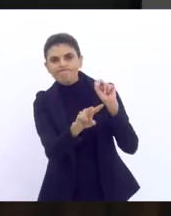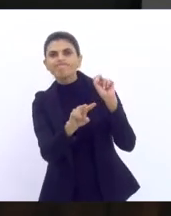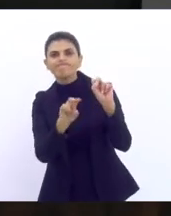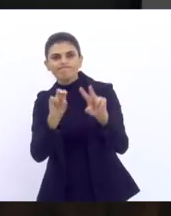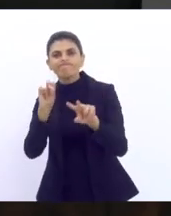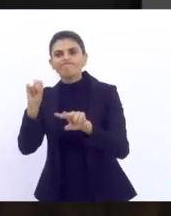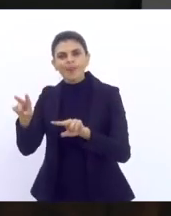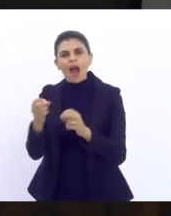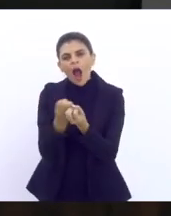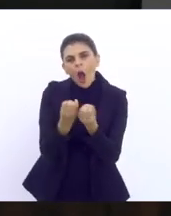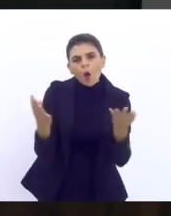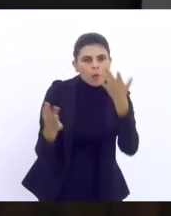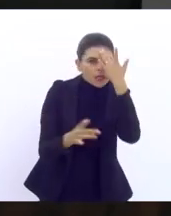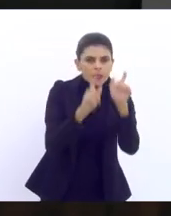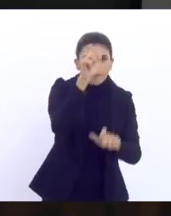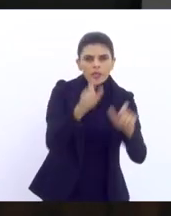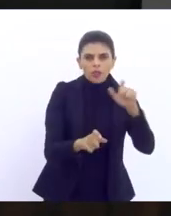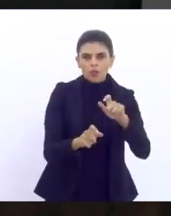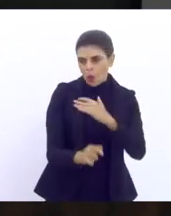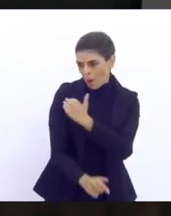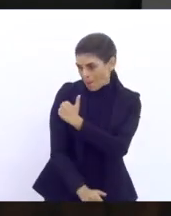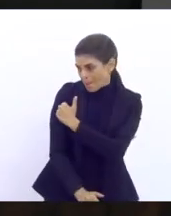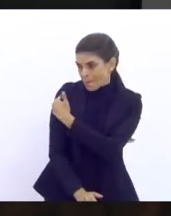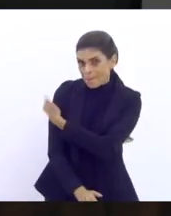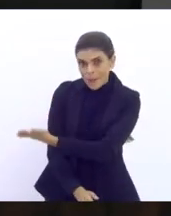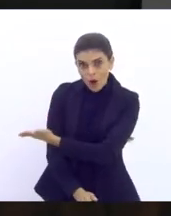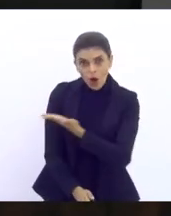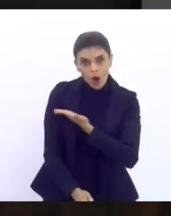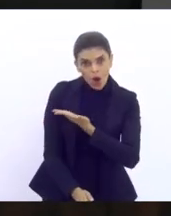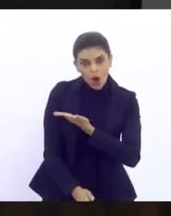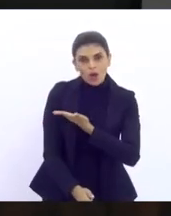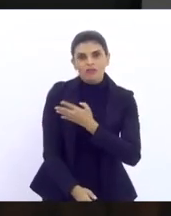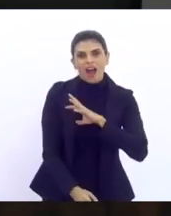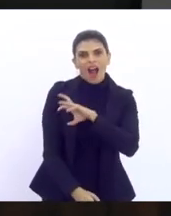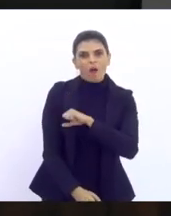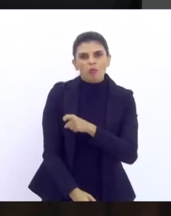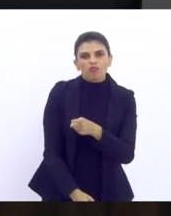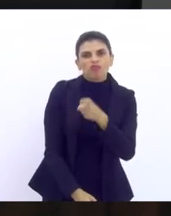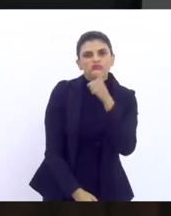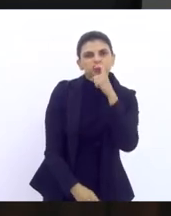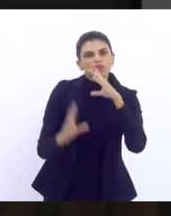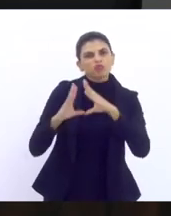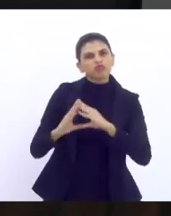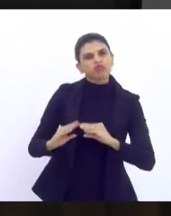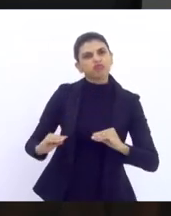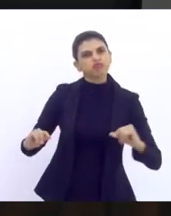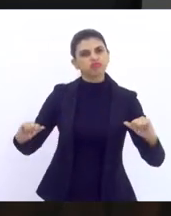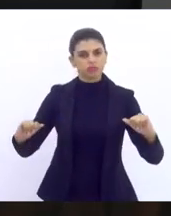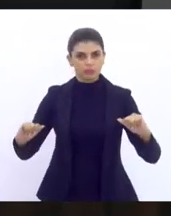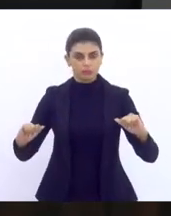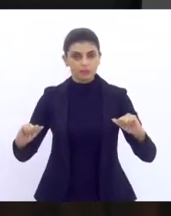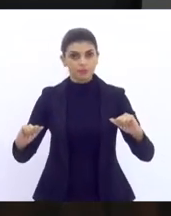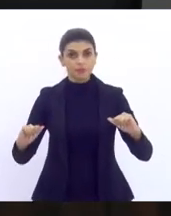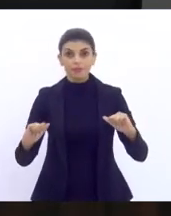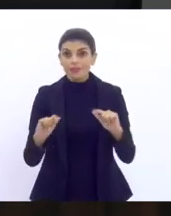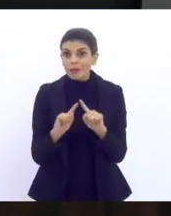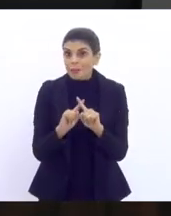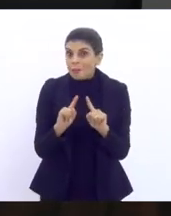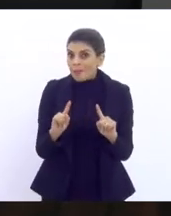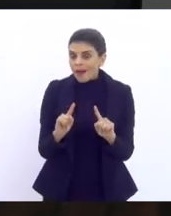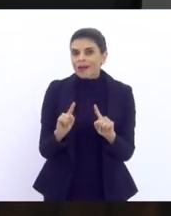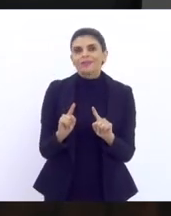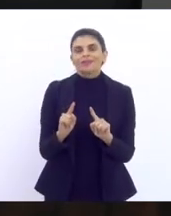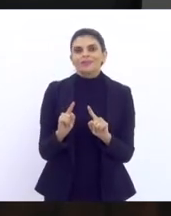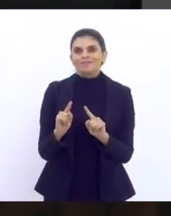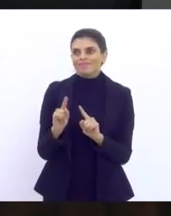o próximo a cada dia que se passa e se perdendo. E quando nós encontramos pessoas do